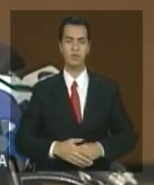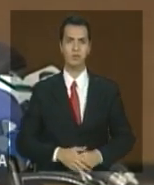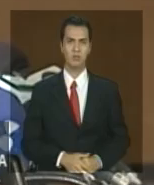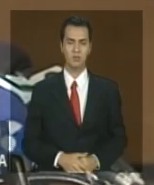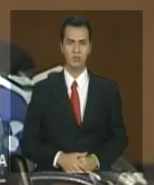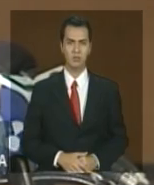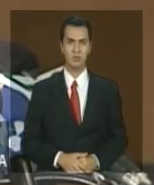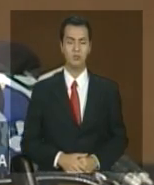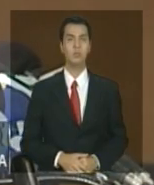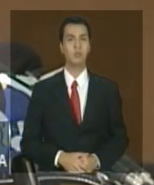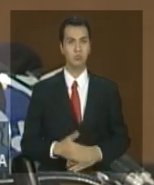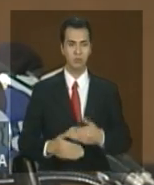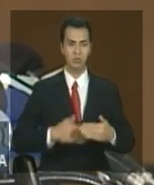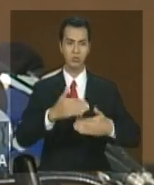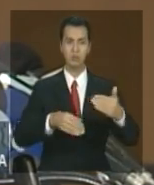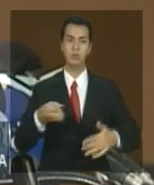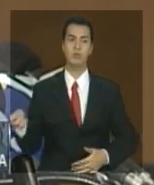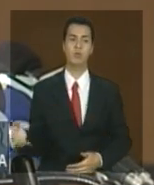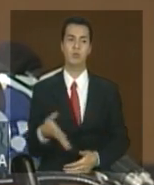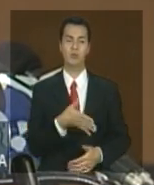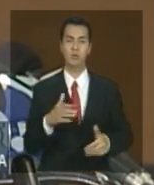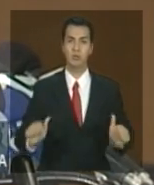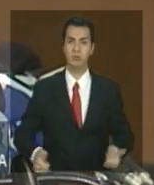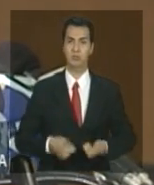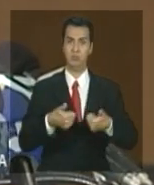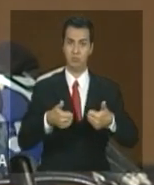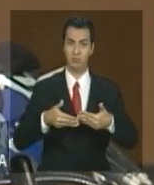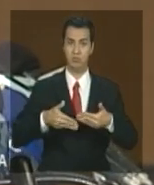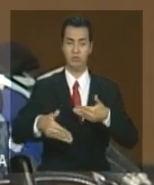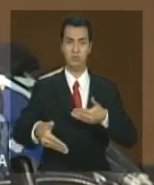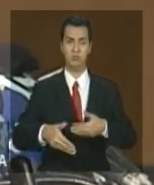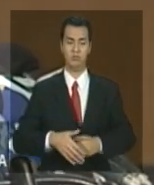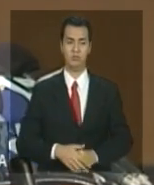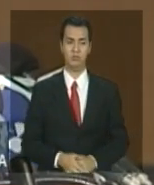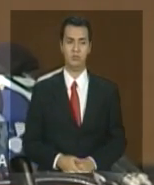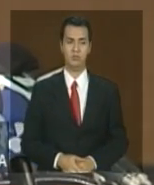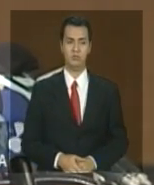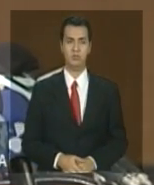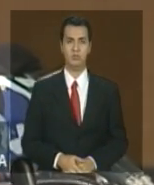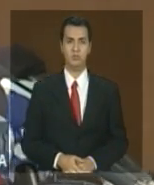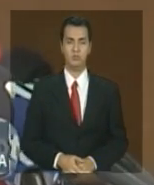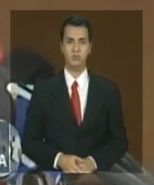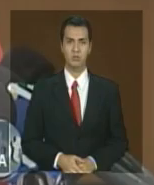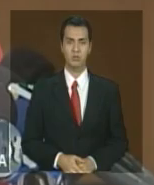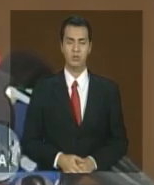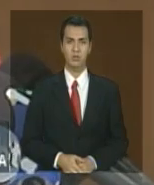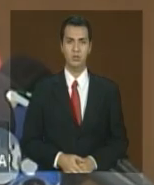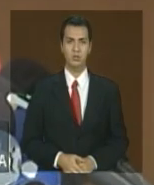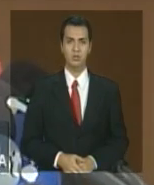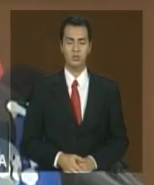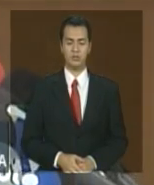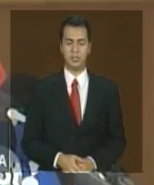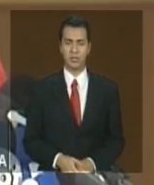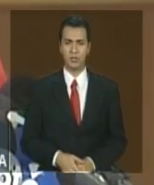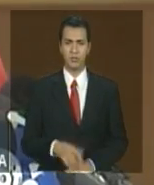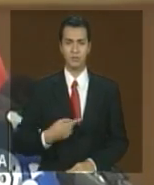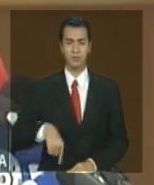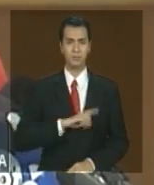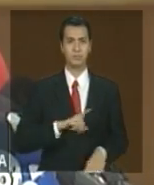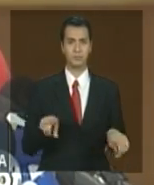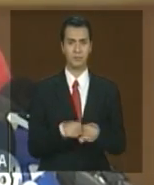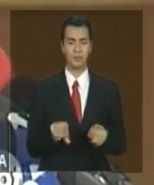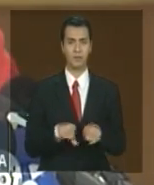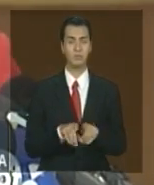ser sustentável, uma nova era de prosperidade recomece no cenário internacional. Aí foi levantado